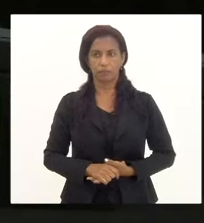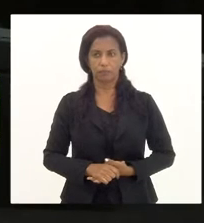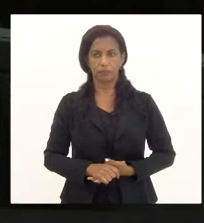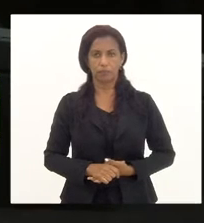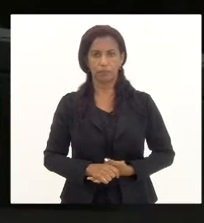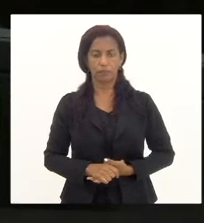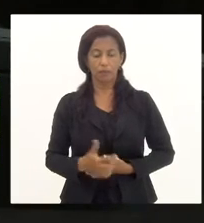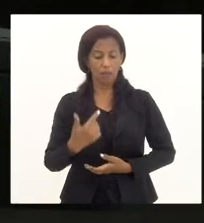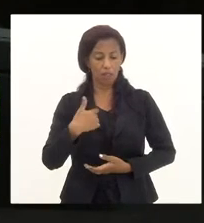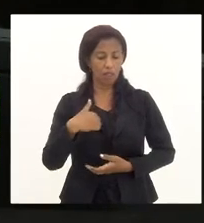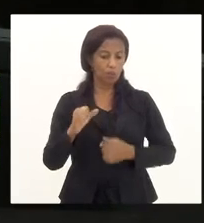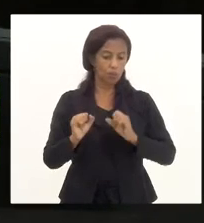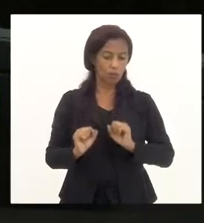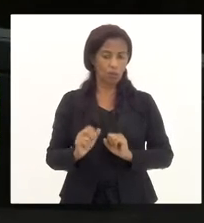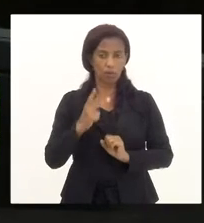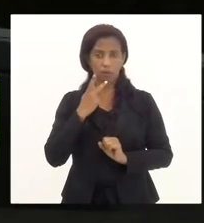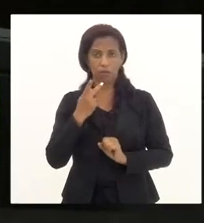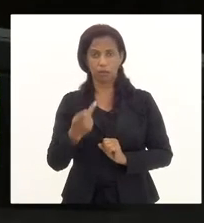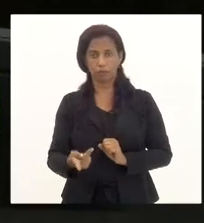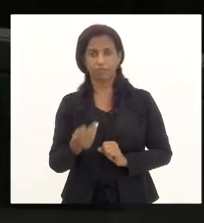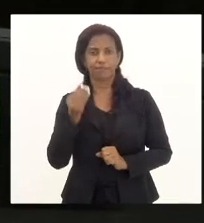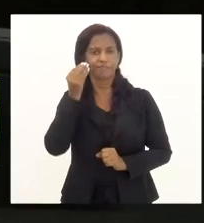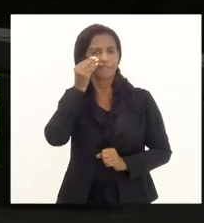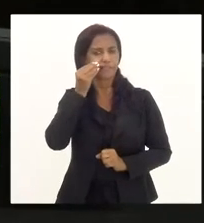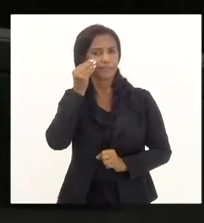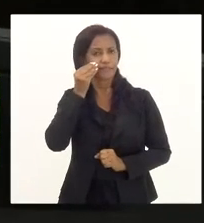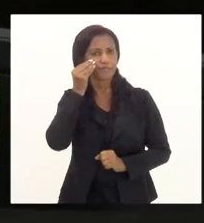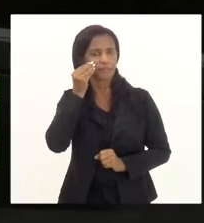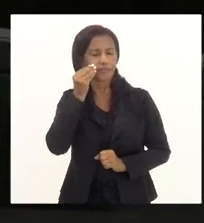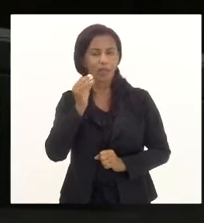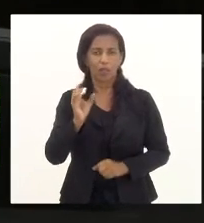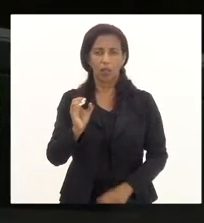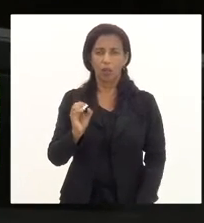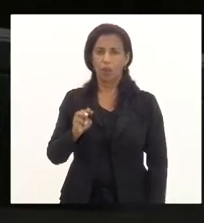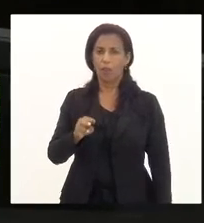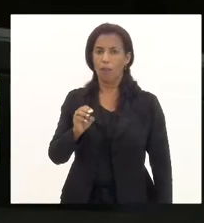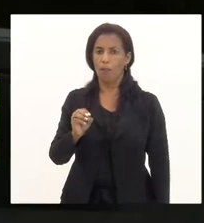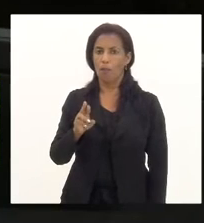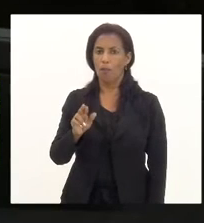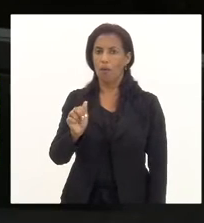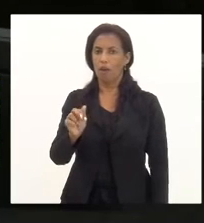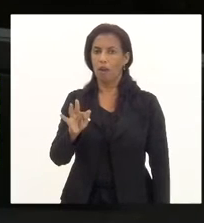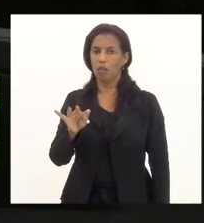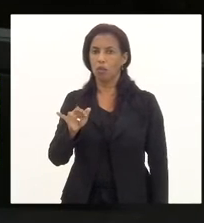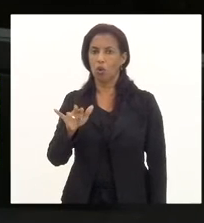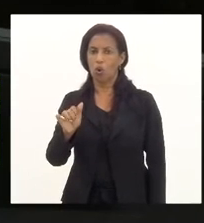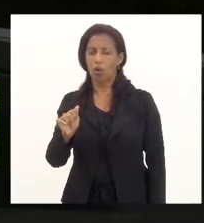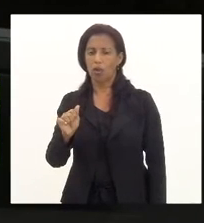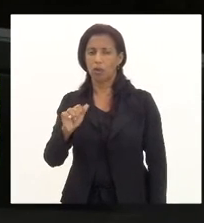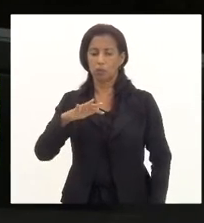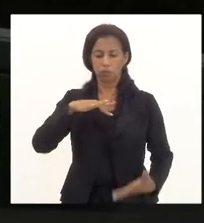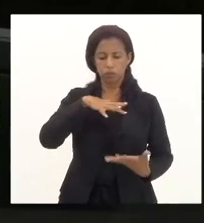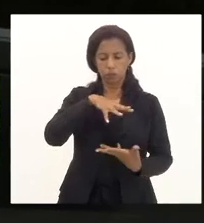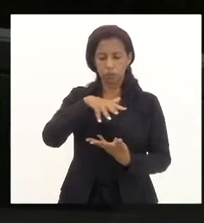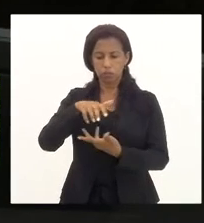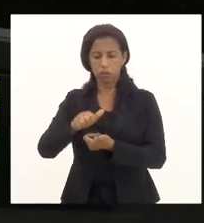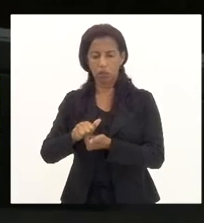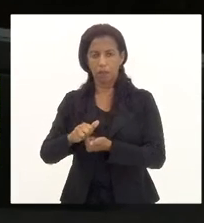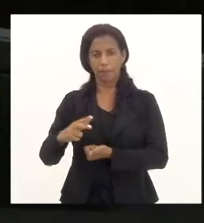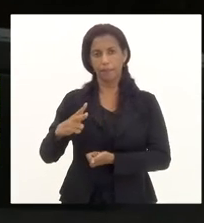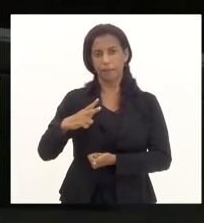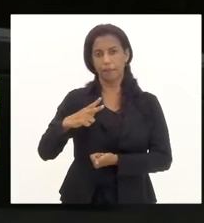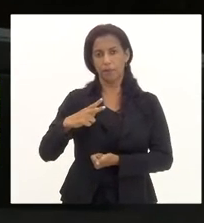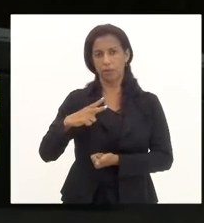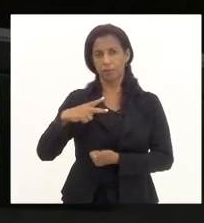posso dizer aqui que as experiências de moratória no mundo e particularmente no Brasil